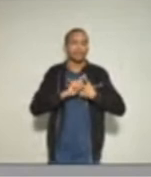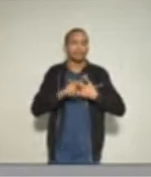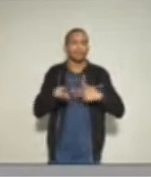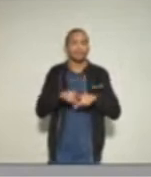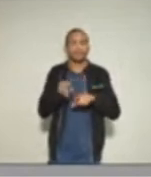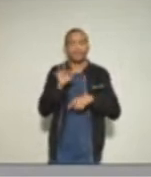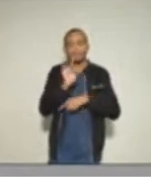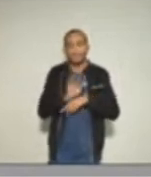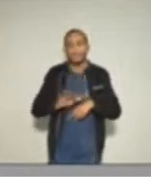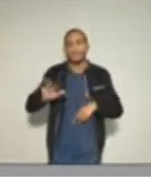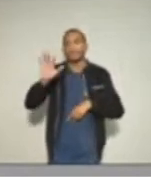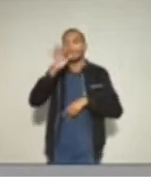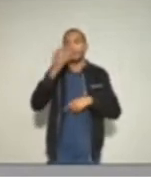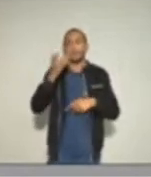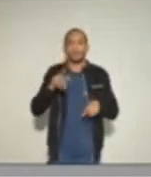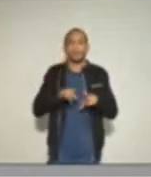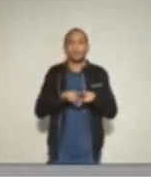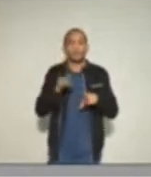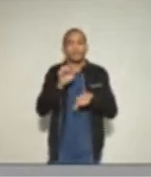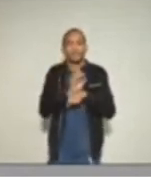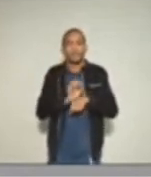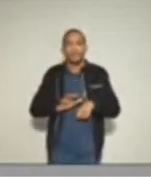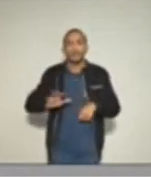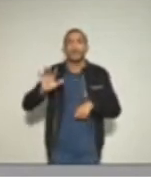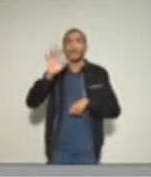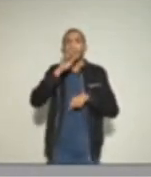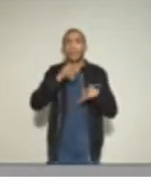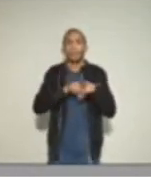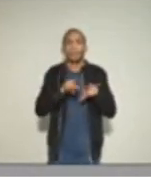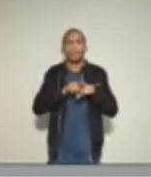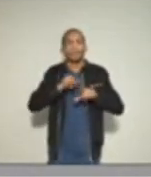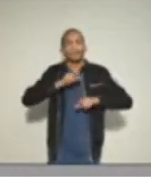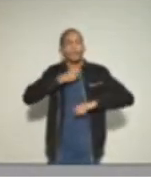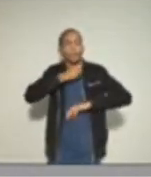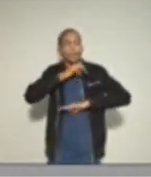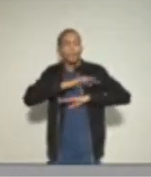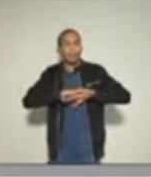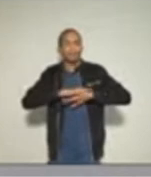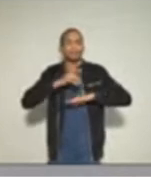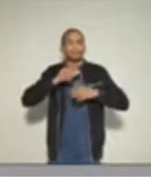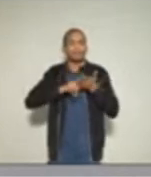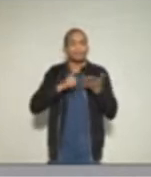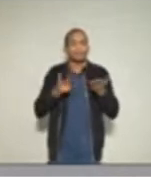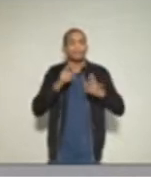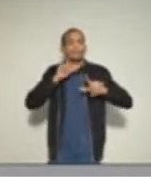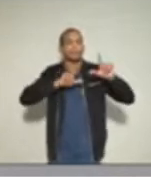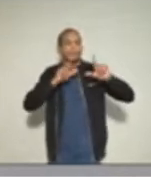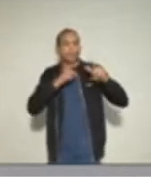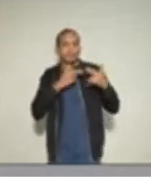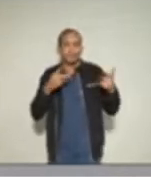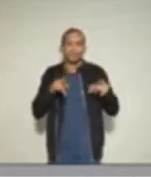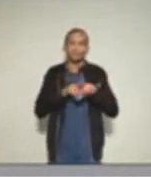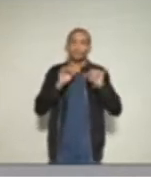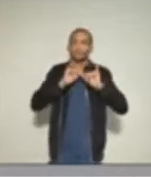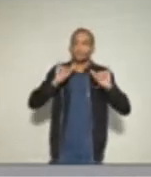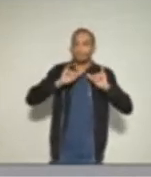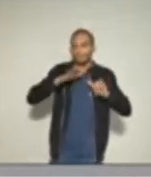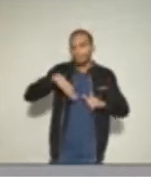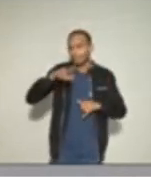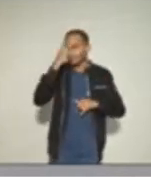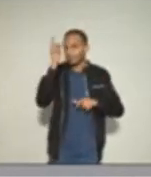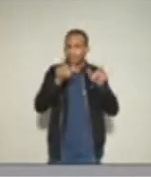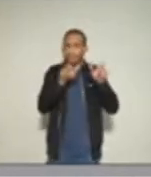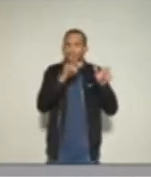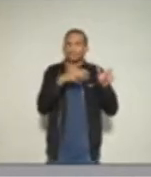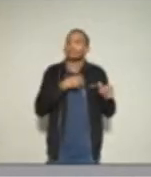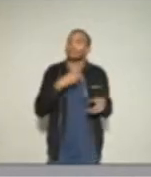Federal, Estadual como Municipal, da imprensa, de ter a compreensão e fazer a mensagem ao cidadão da